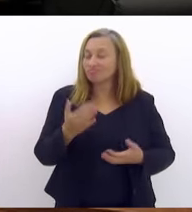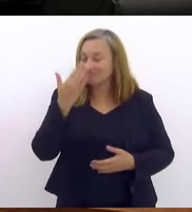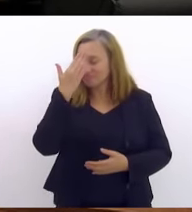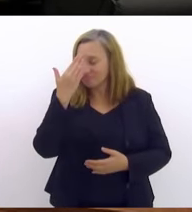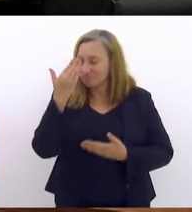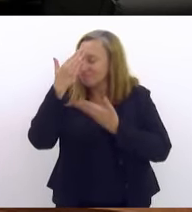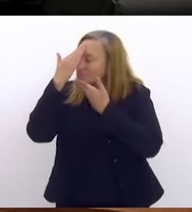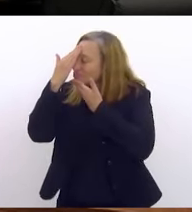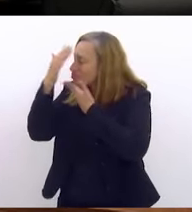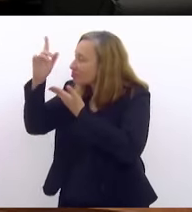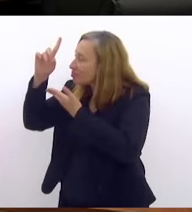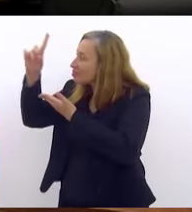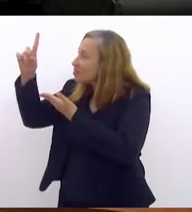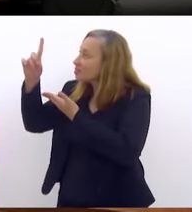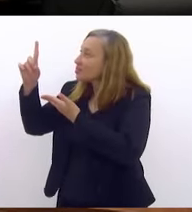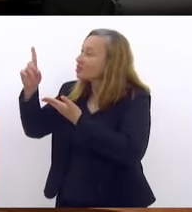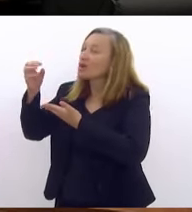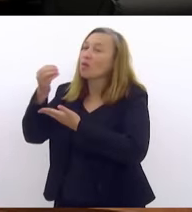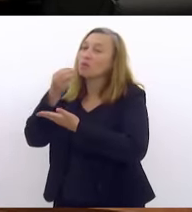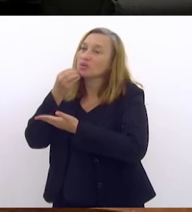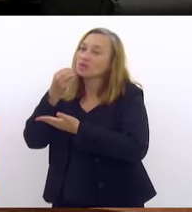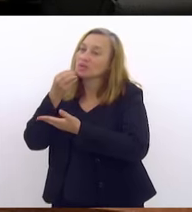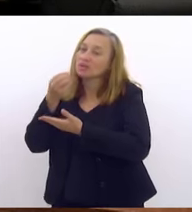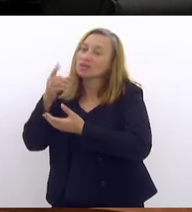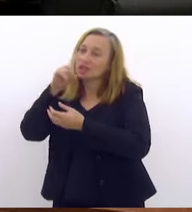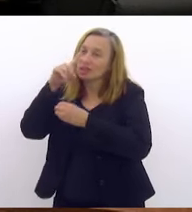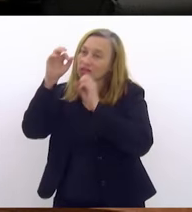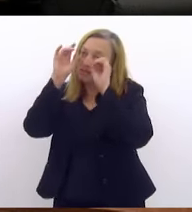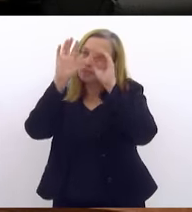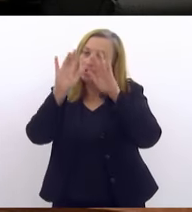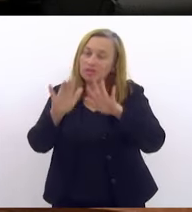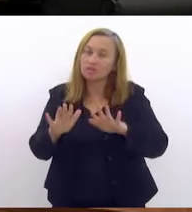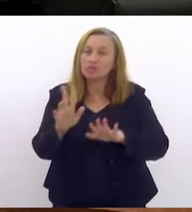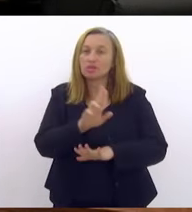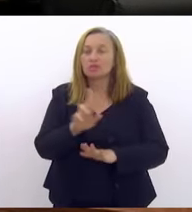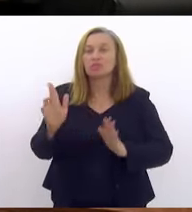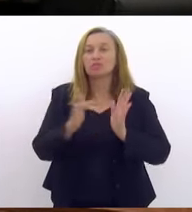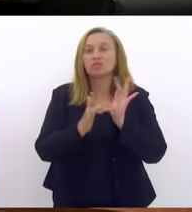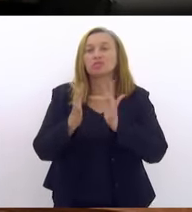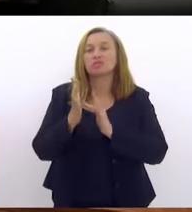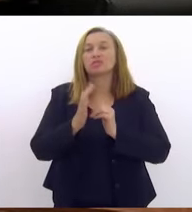a Deus por essa rica oportunidade. Que Deus abençoe a todos, em nome de Jesus.